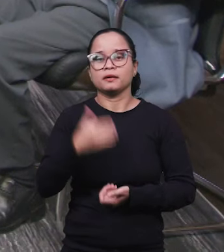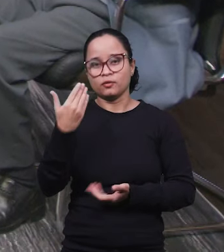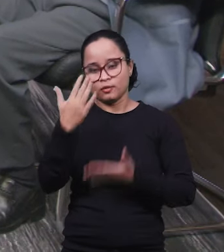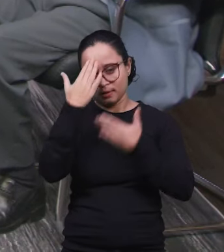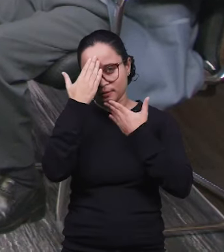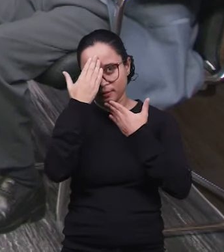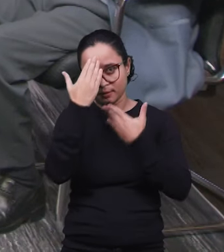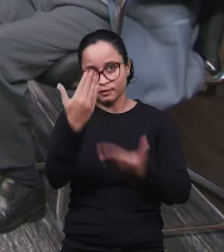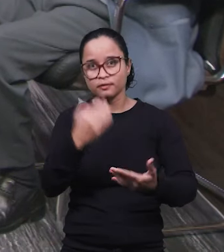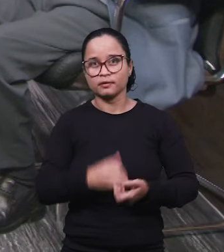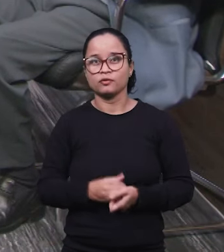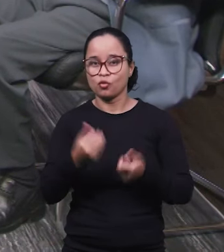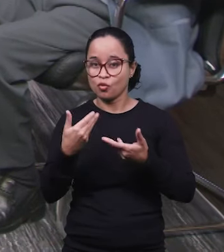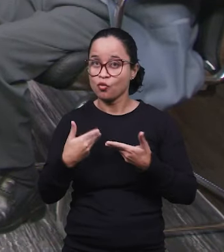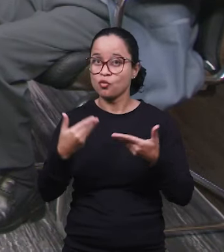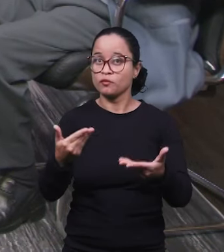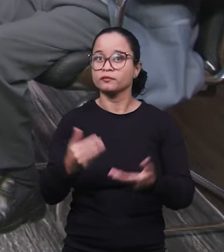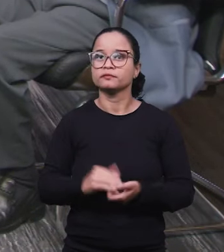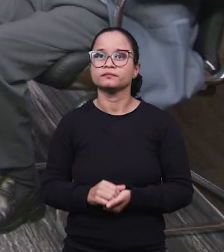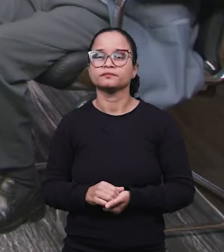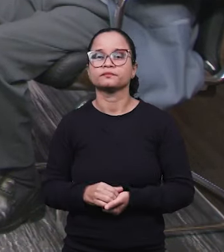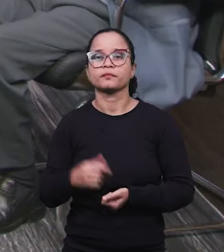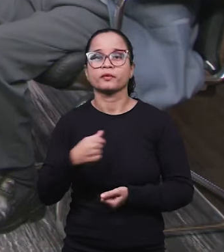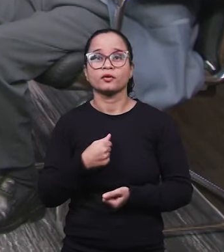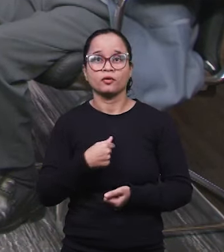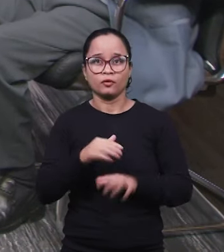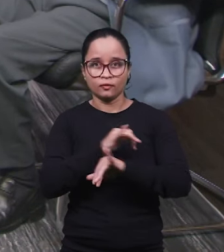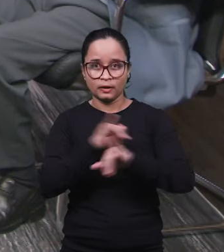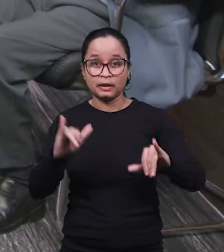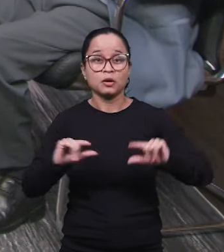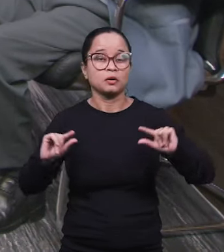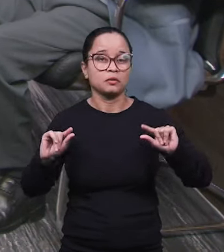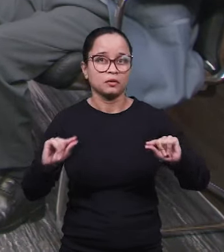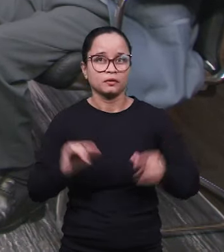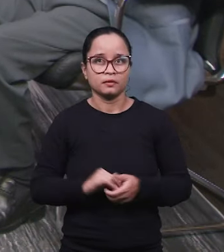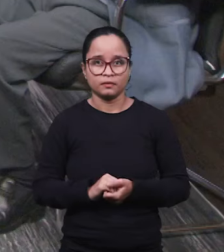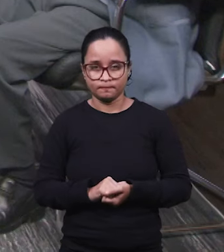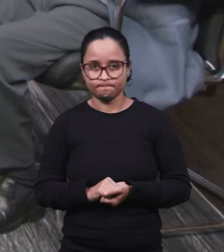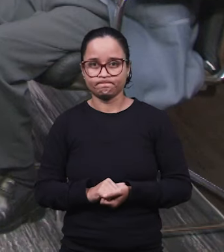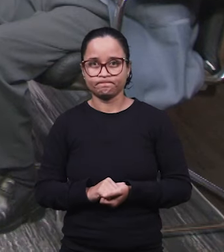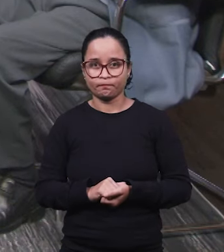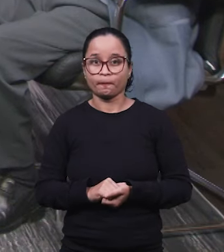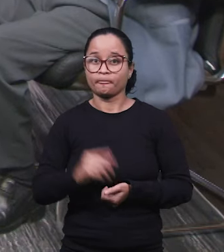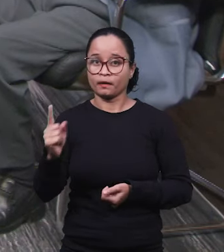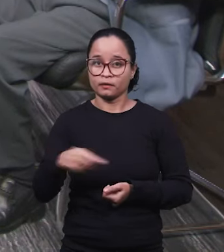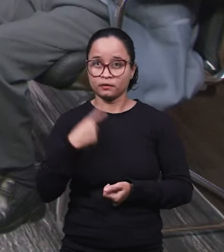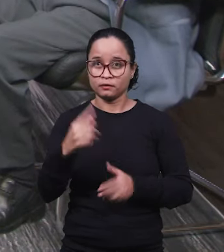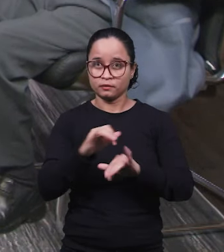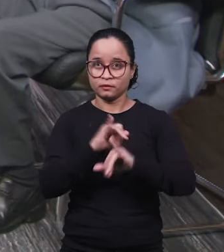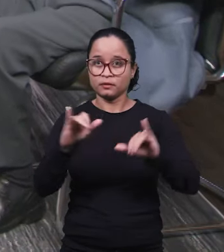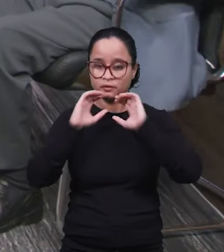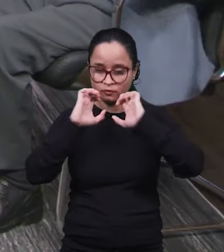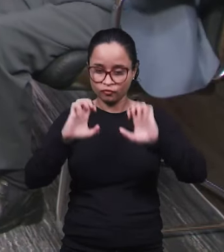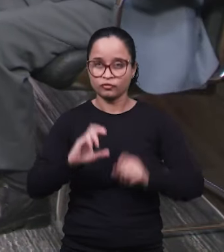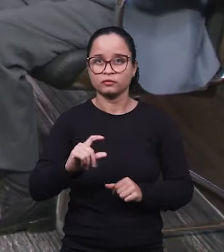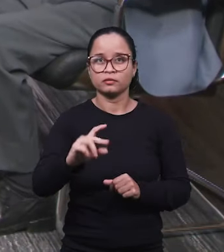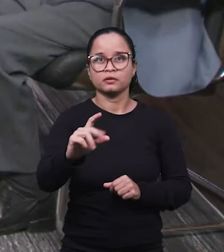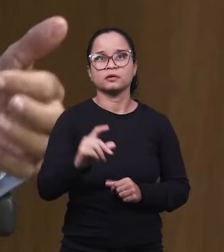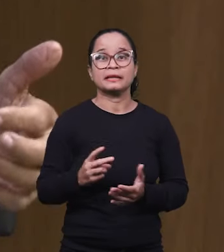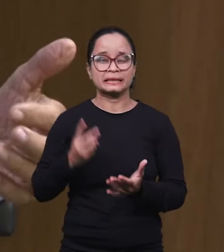agradeço o convite, e eu quero dizer que essa mensagem que nós trazemos do Evangelho eterno